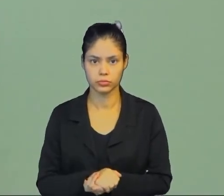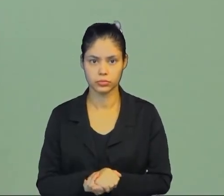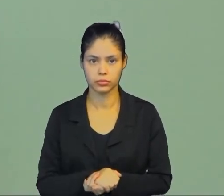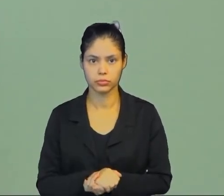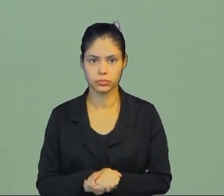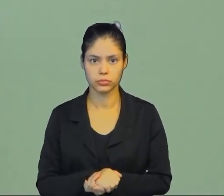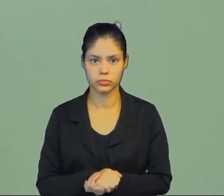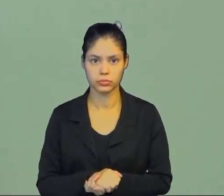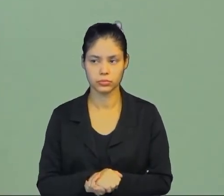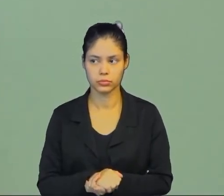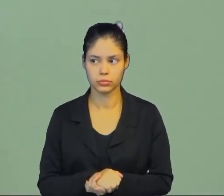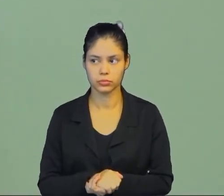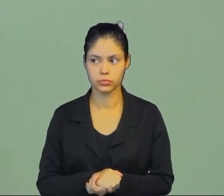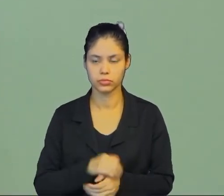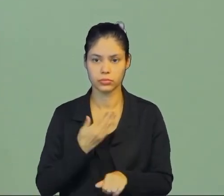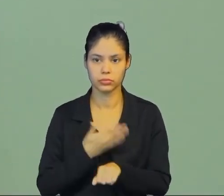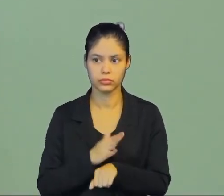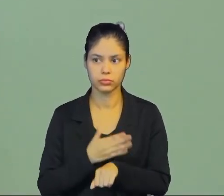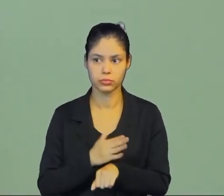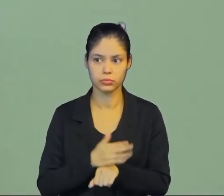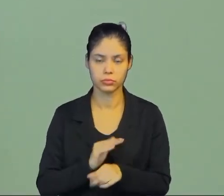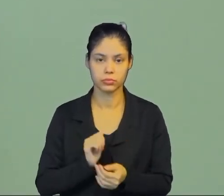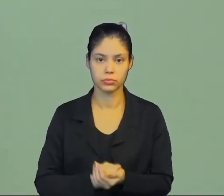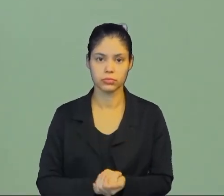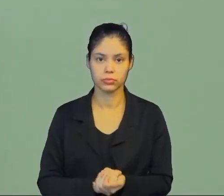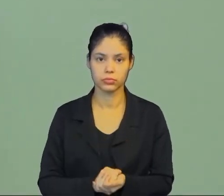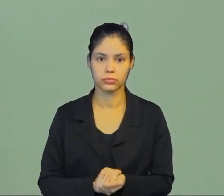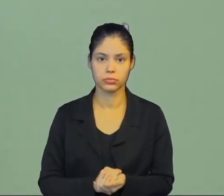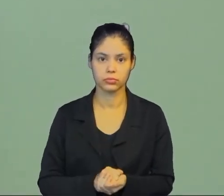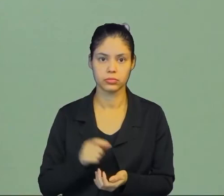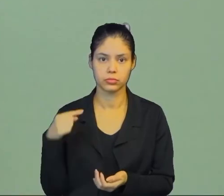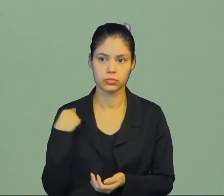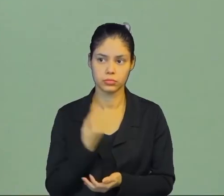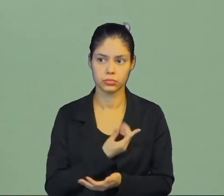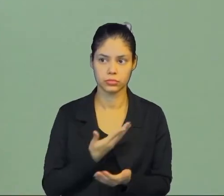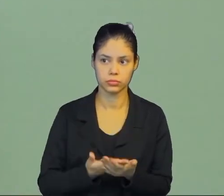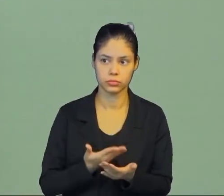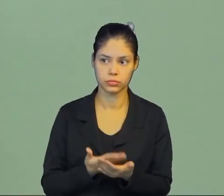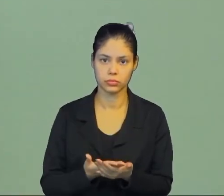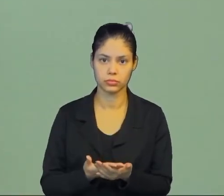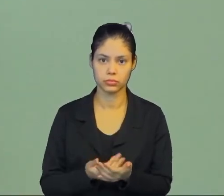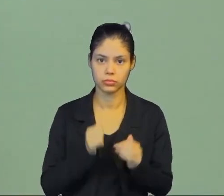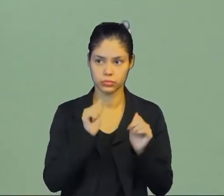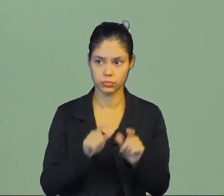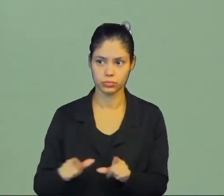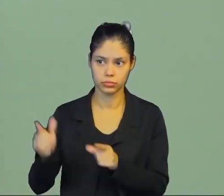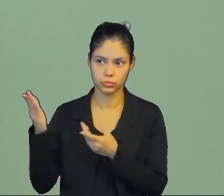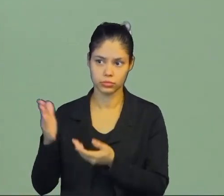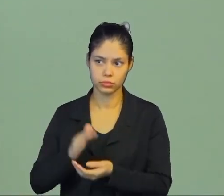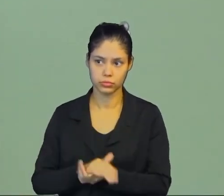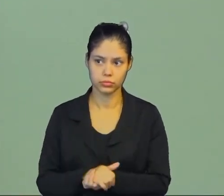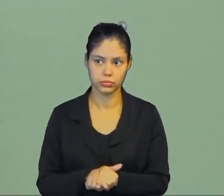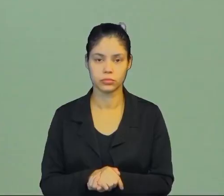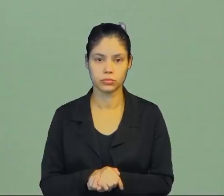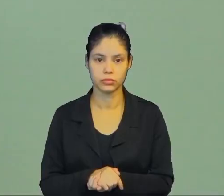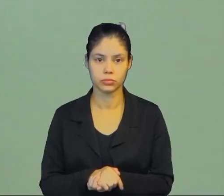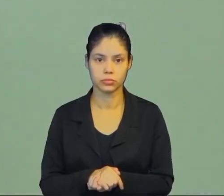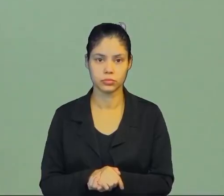Agora, pessoal, vamos praticar aí um pouco a nossa aula de hoje? Acompanhe comigo na